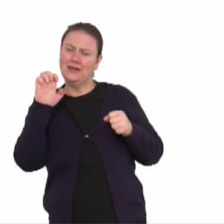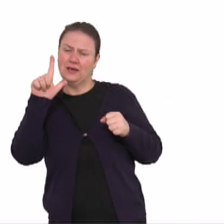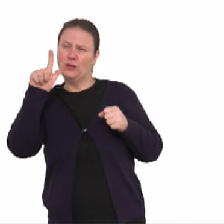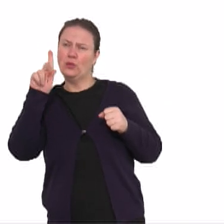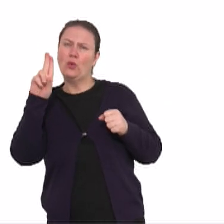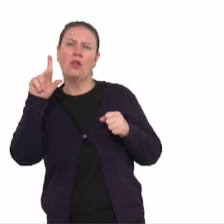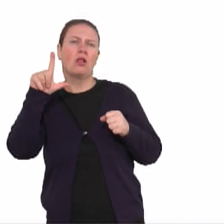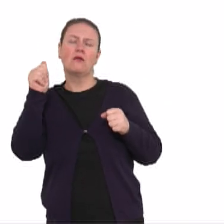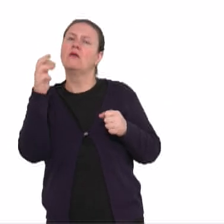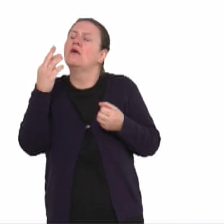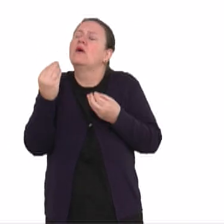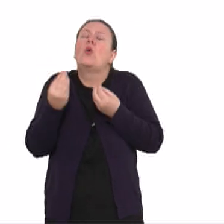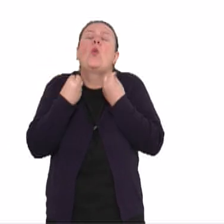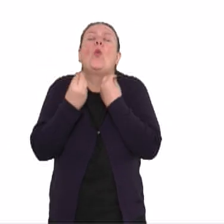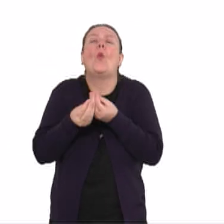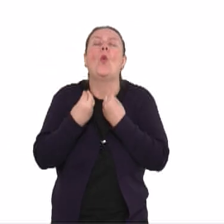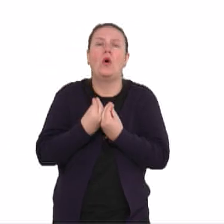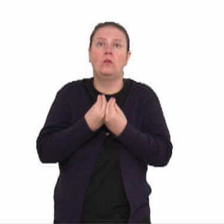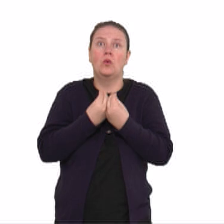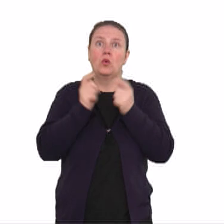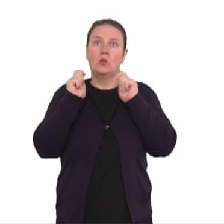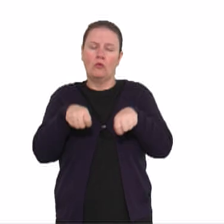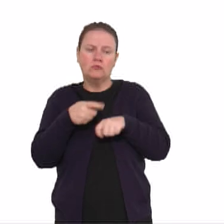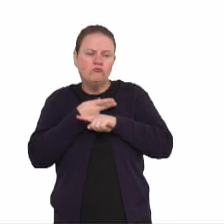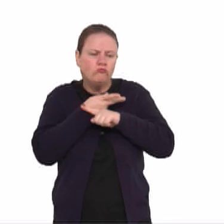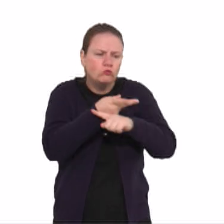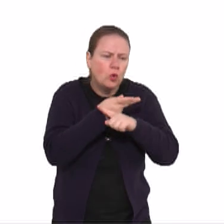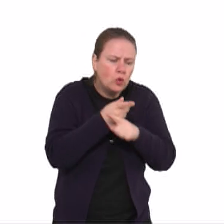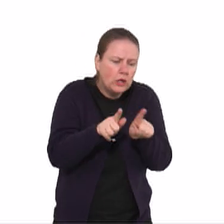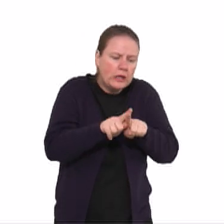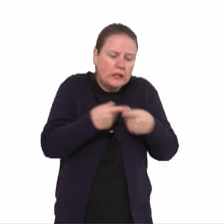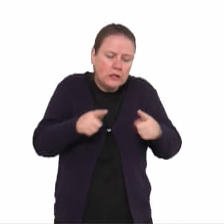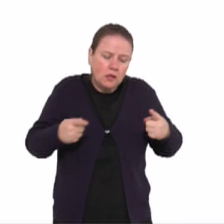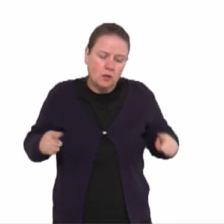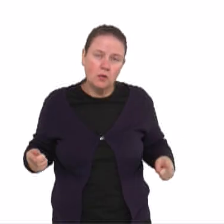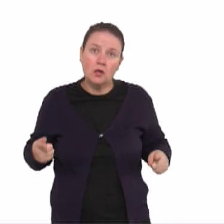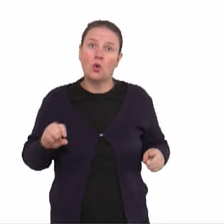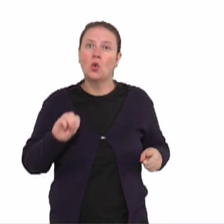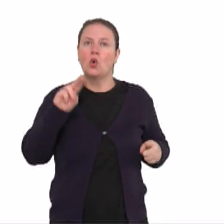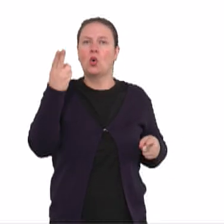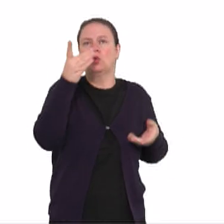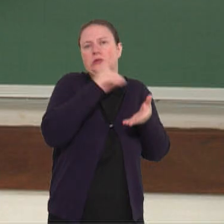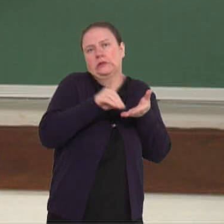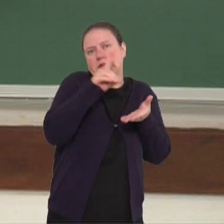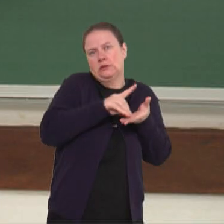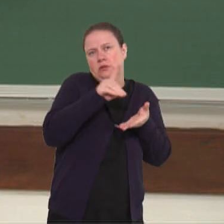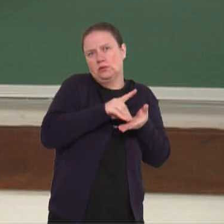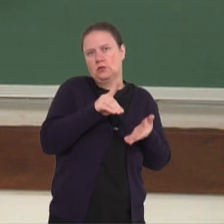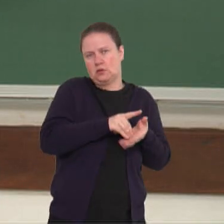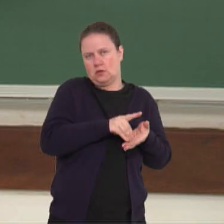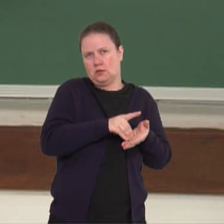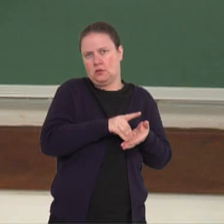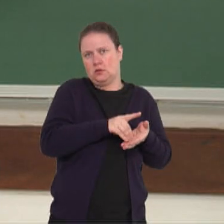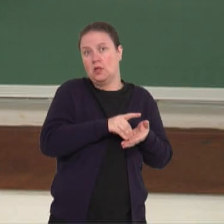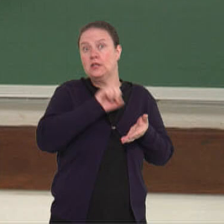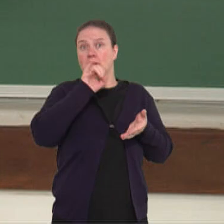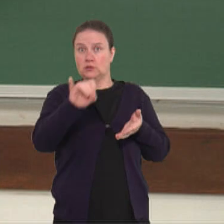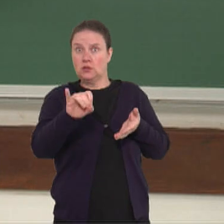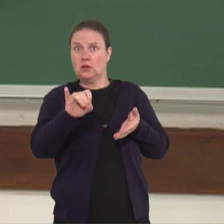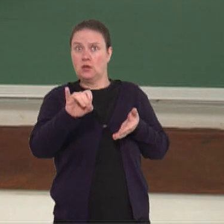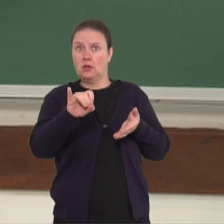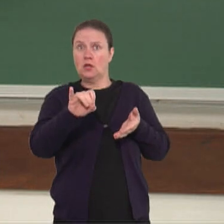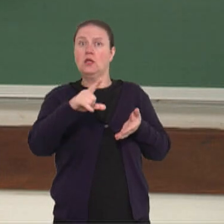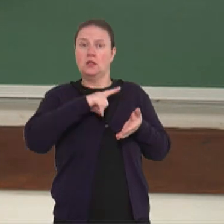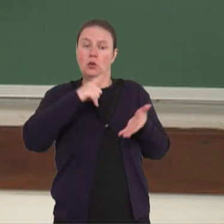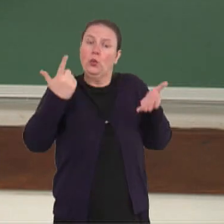distinguir, poderá consultar uma gramática ou dicionário. Tem vários lá, ok? E quem tem algum livro de inglês também tem atrás do